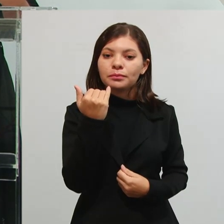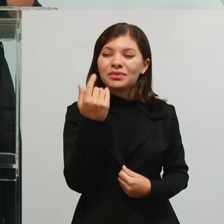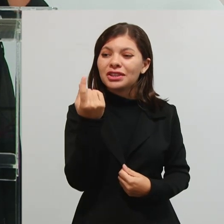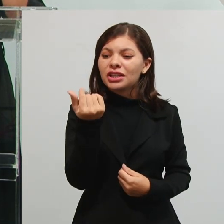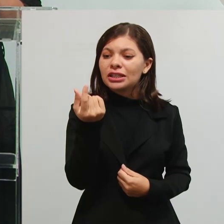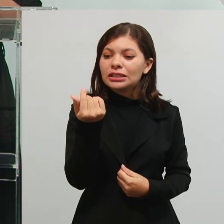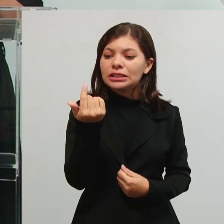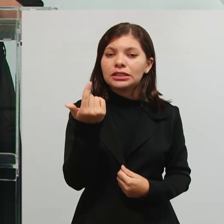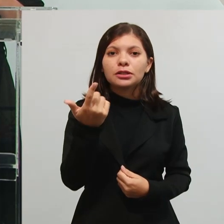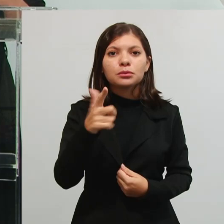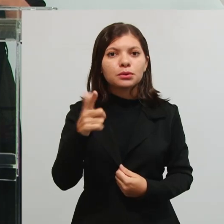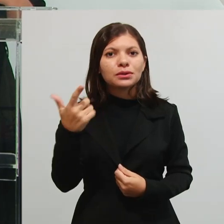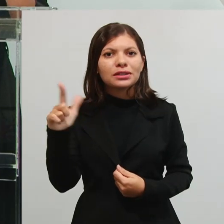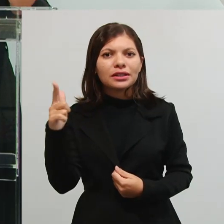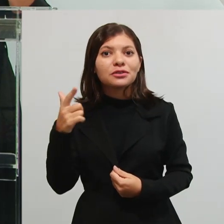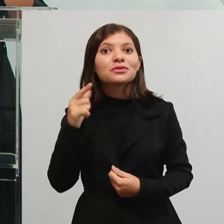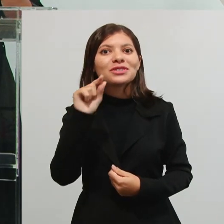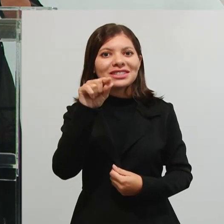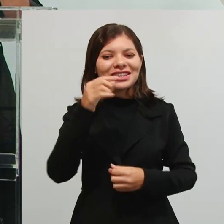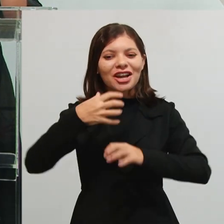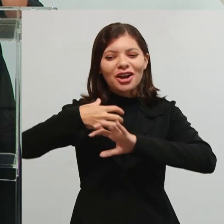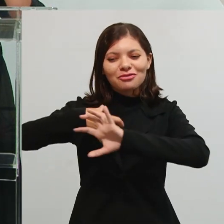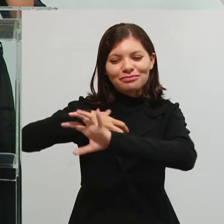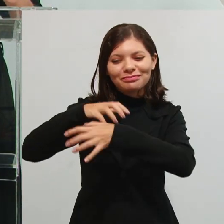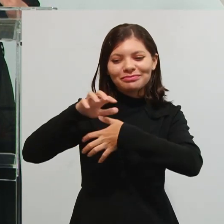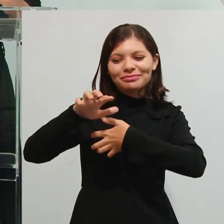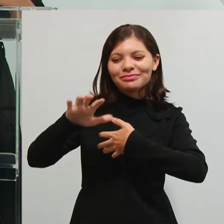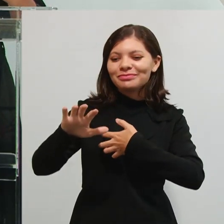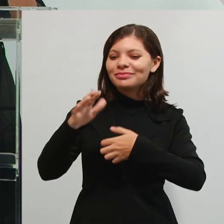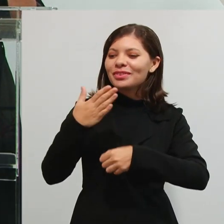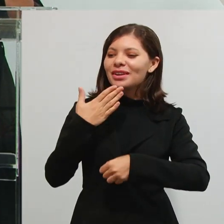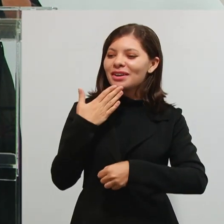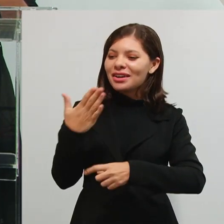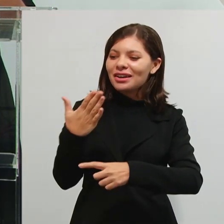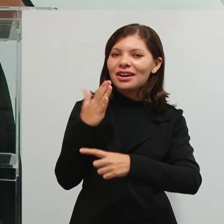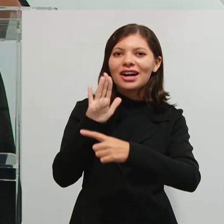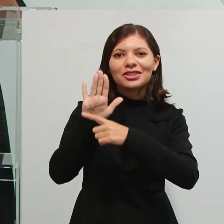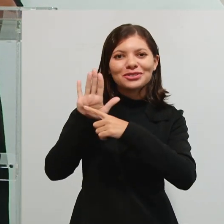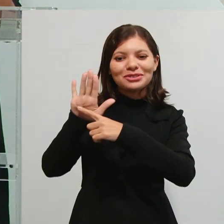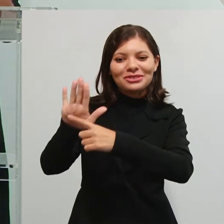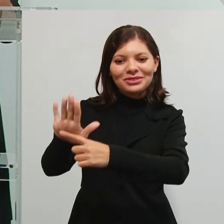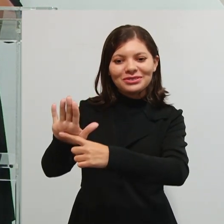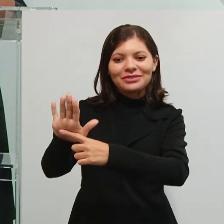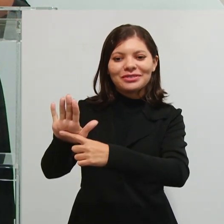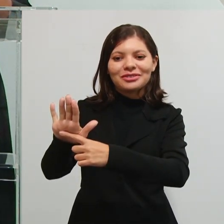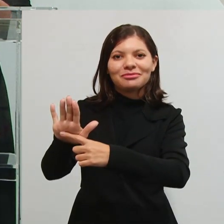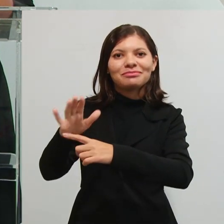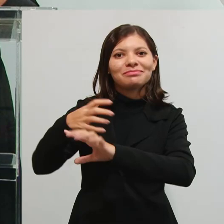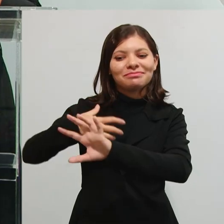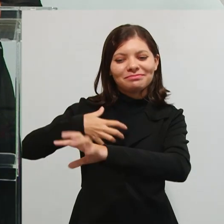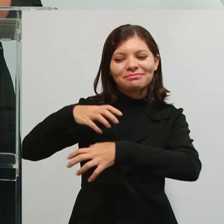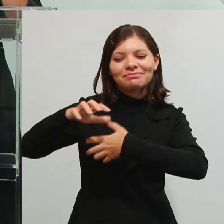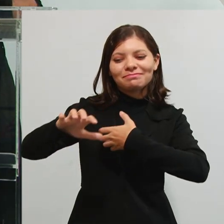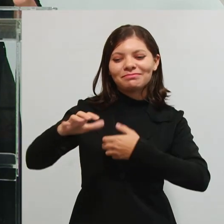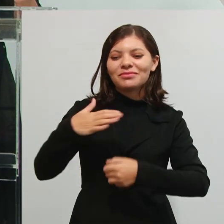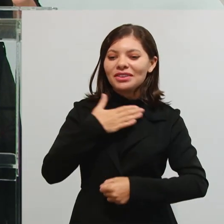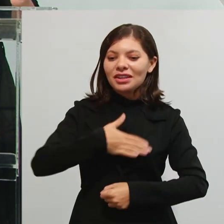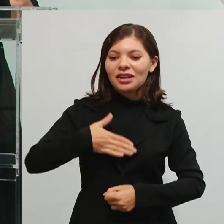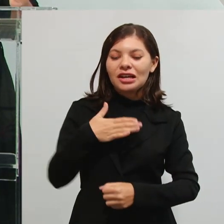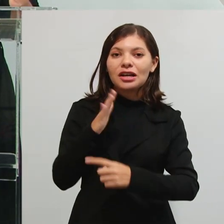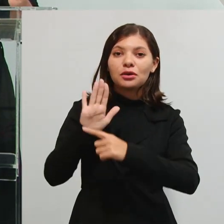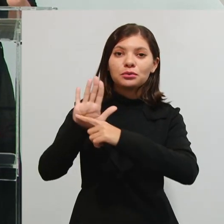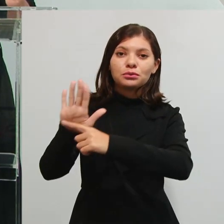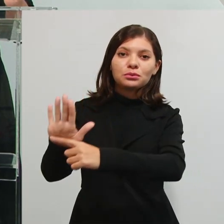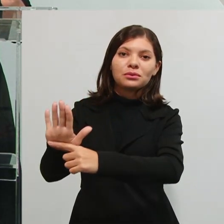dinheiro você se coloca no lugar daquela pessoa Age de forma empática e você satisfaz a necessidade